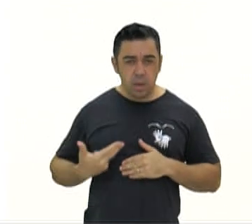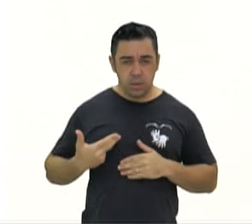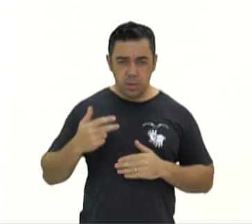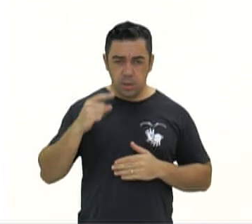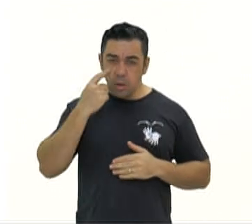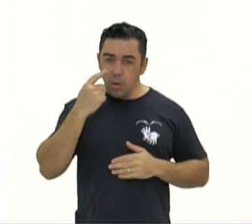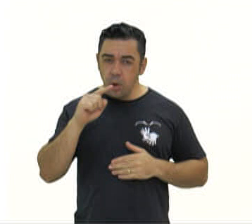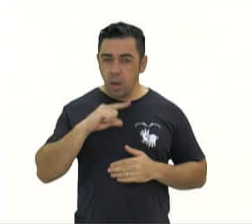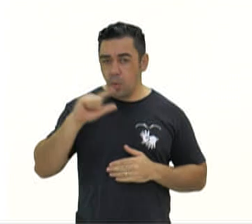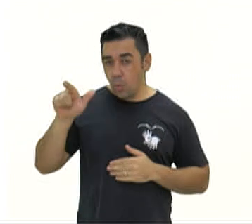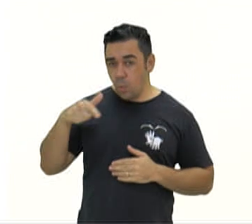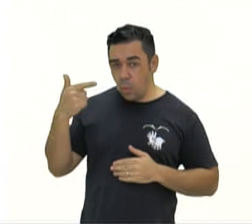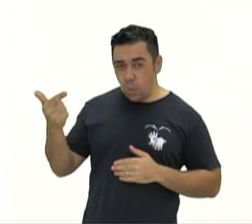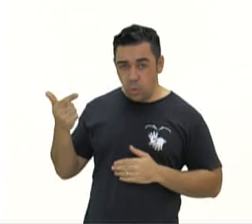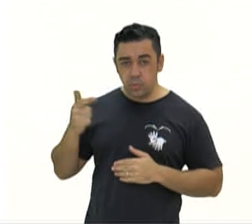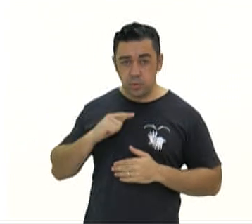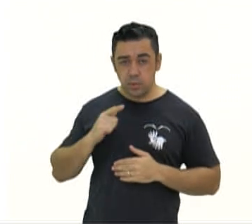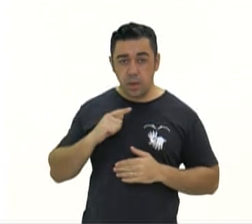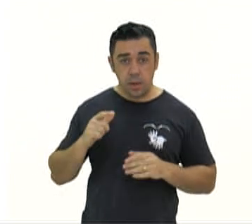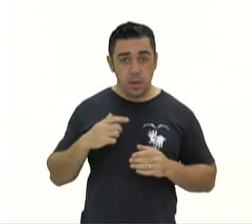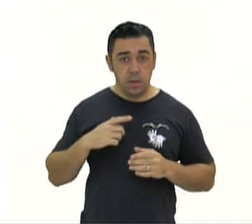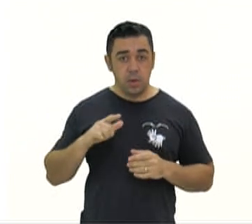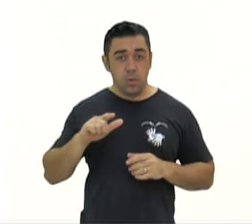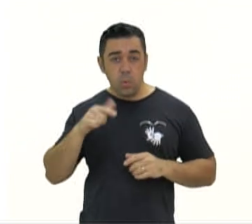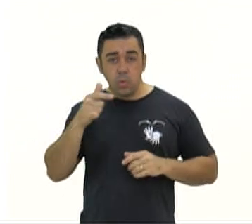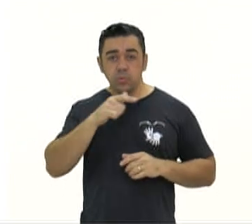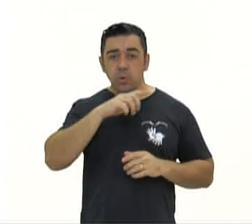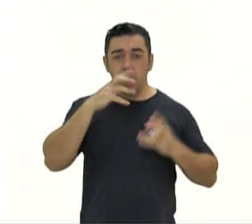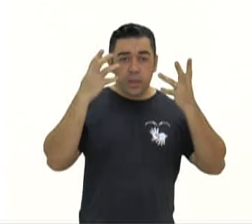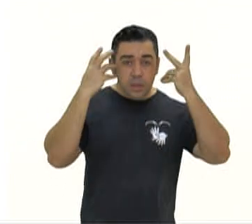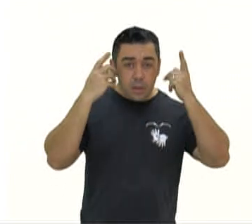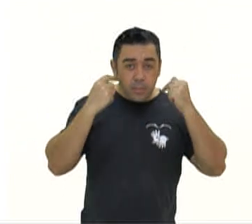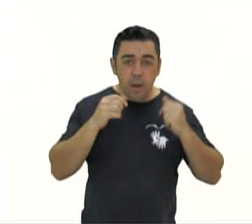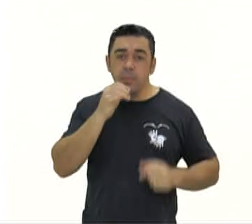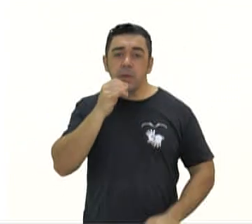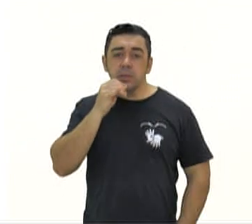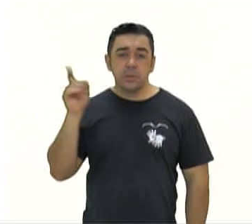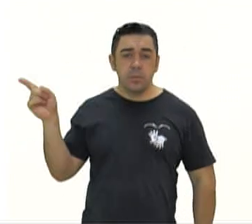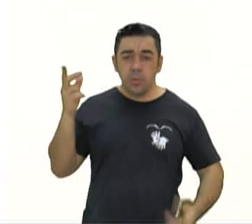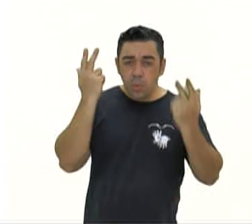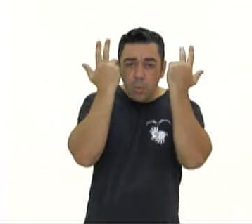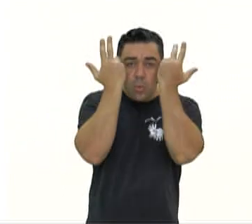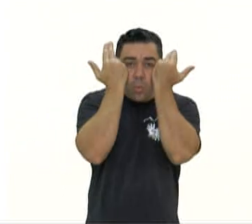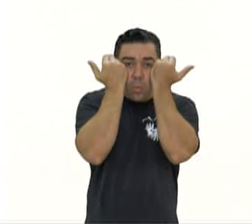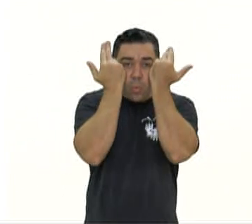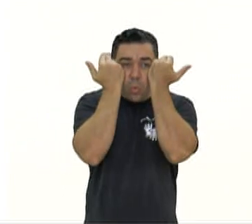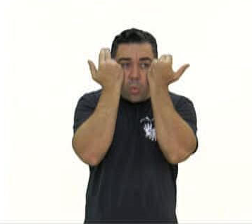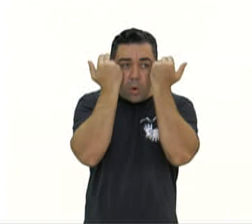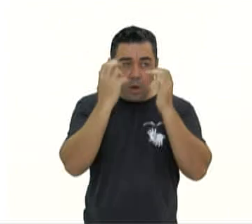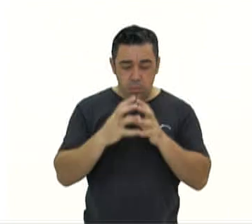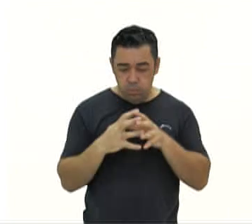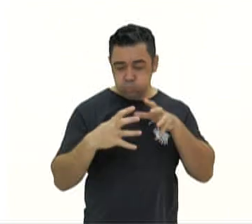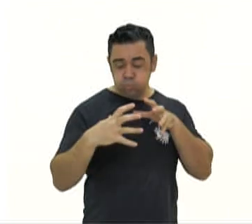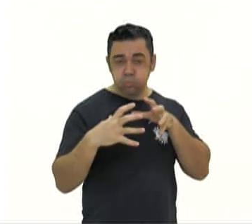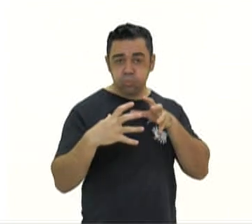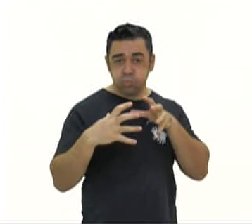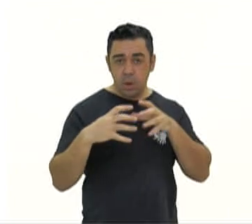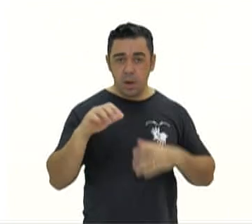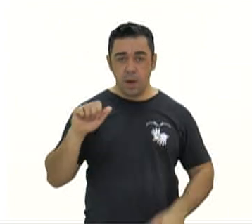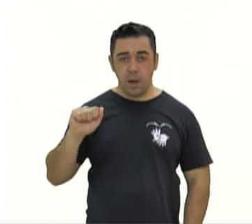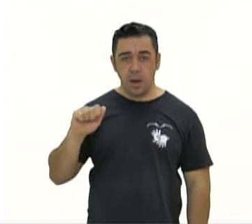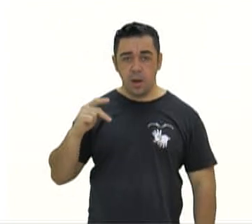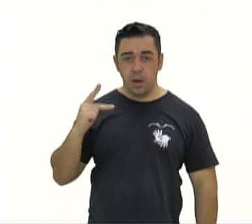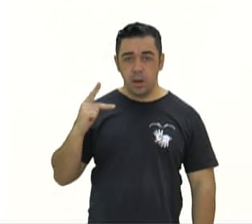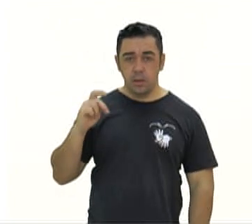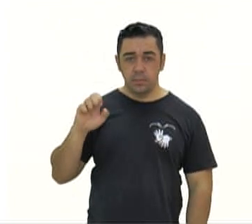em outros animais, os herbívoros, ele é bem grandão, né? Olha o tamanho do apêndice de um coelho, por exemplo. Por quê? Porque nesses